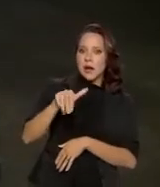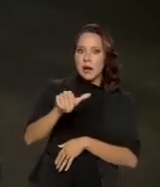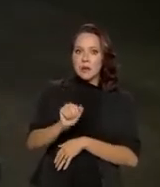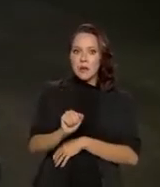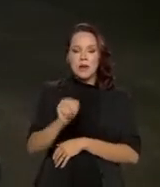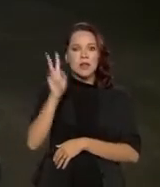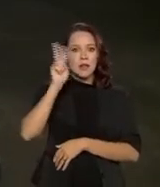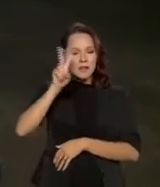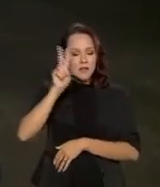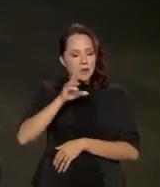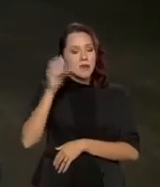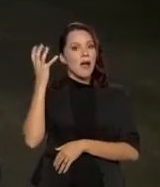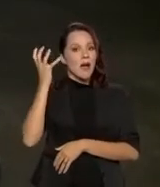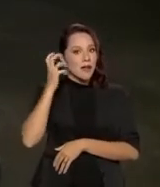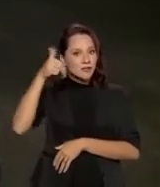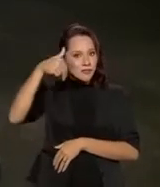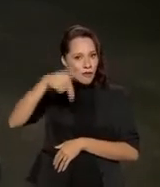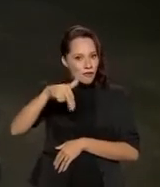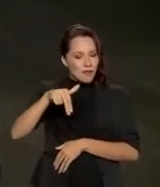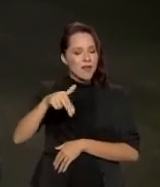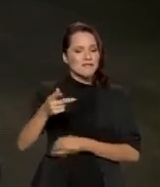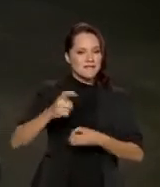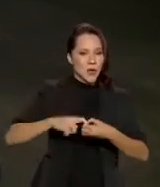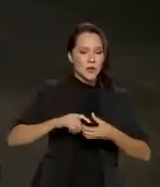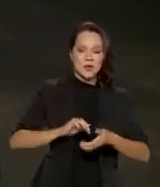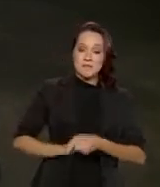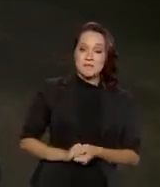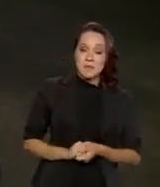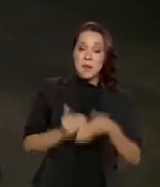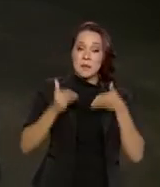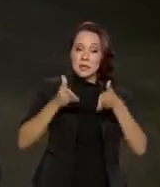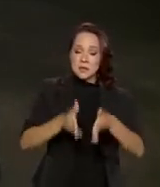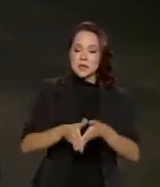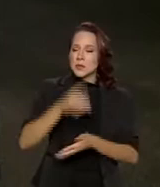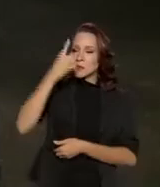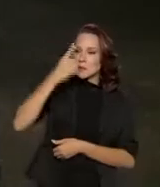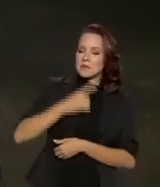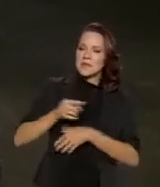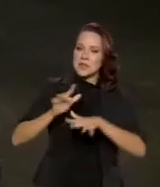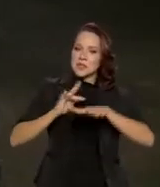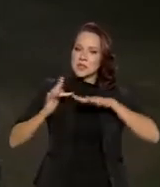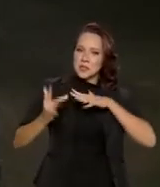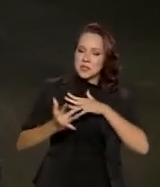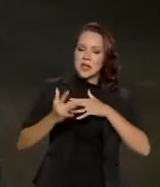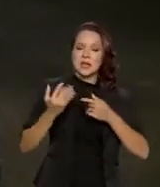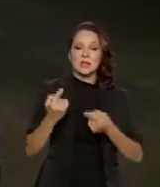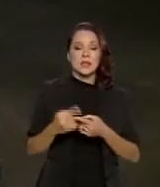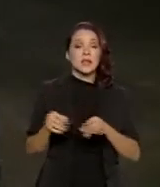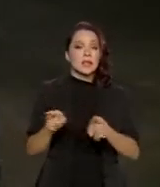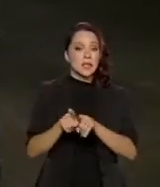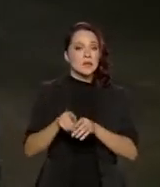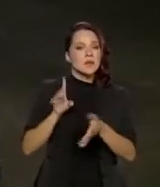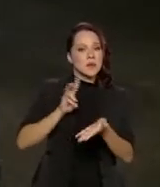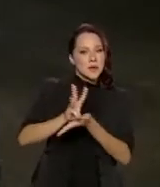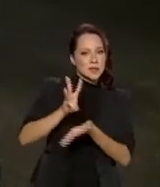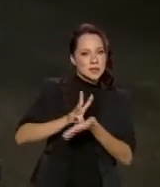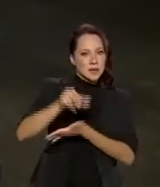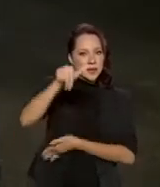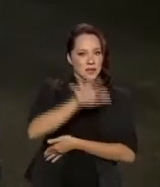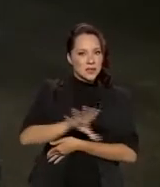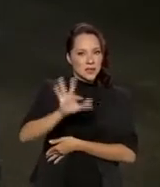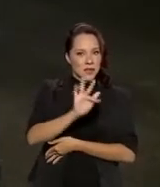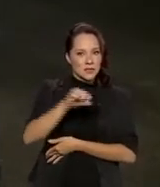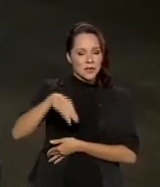resgate das radionovelas a participação do público ocorre nos perfis nas redes sociais e pelo WhatsApp da